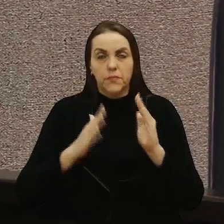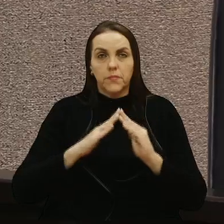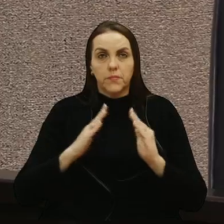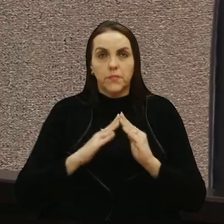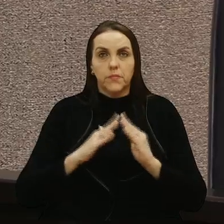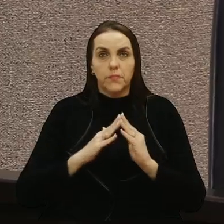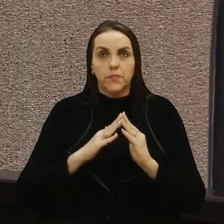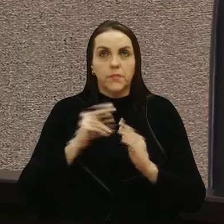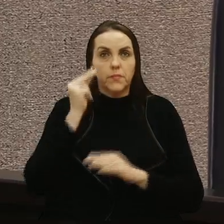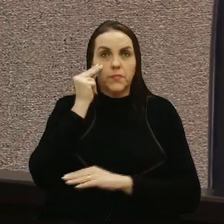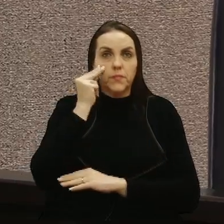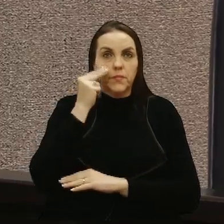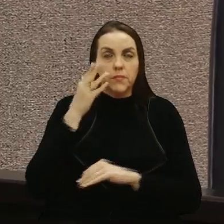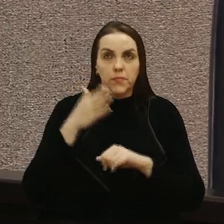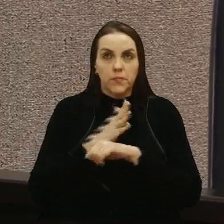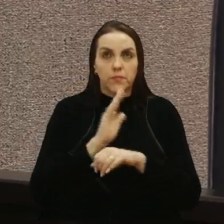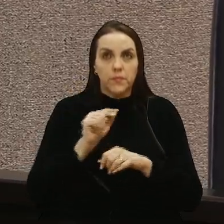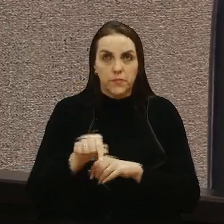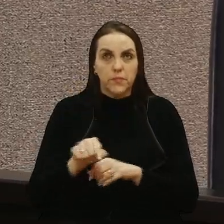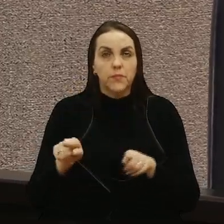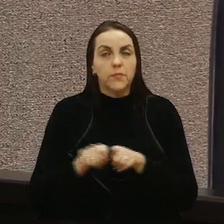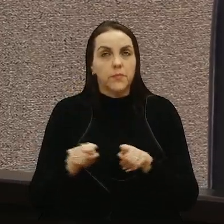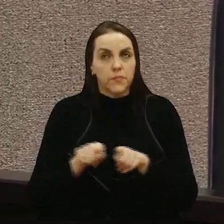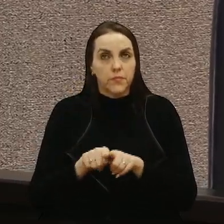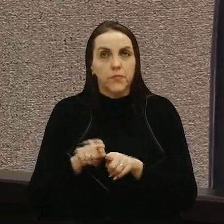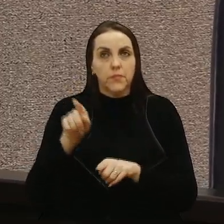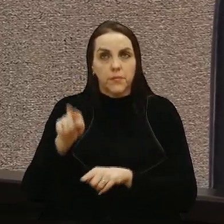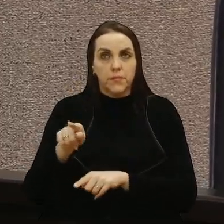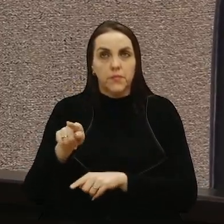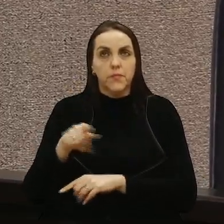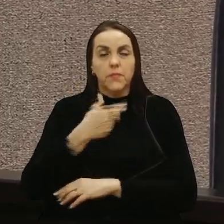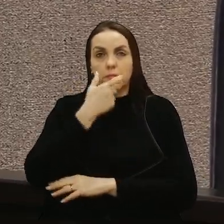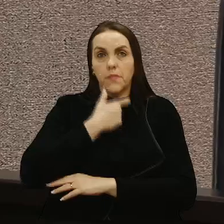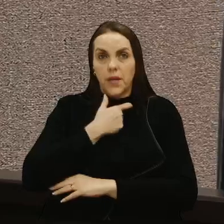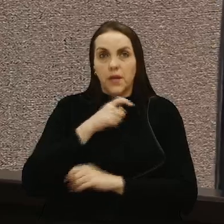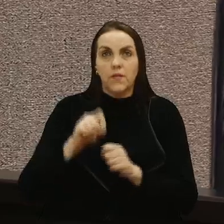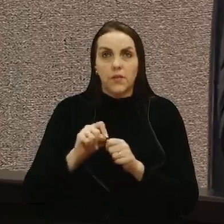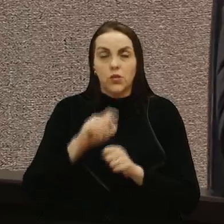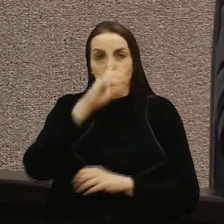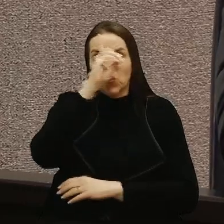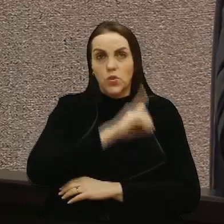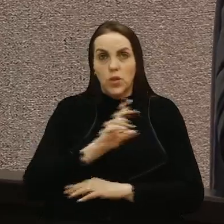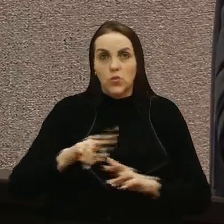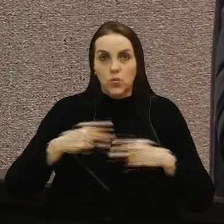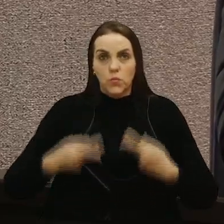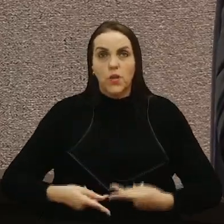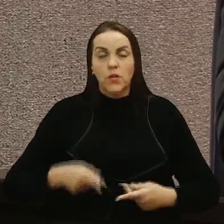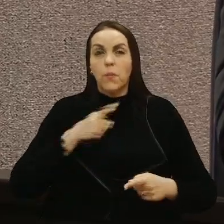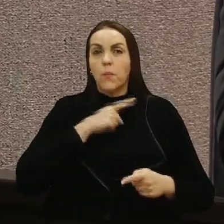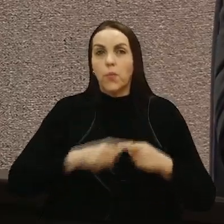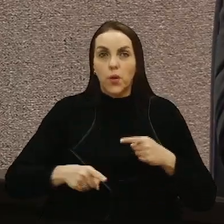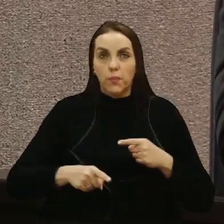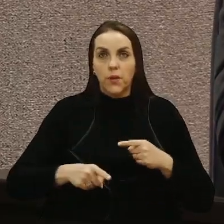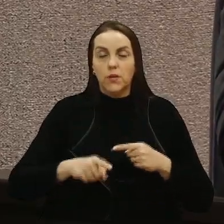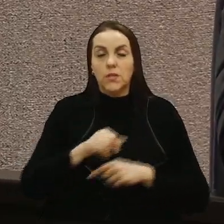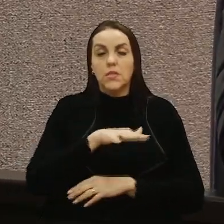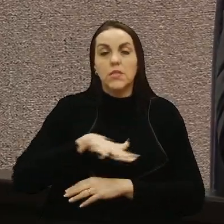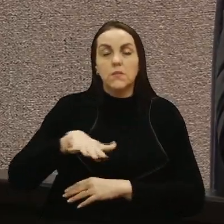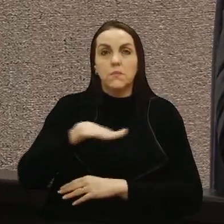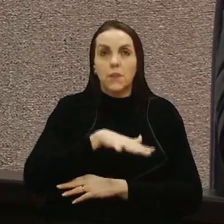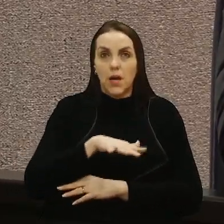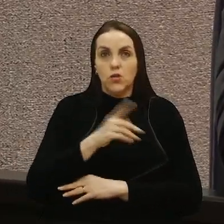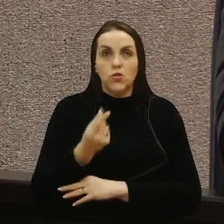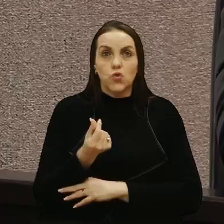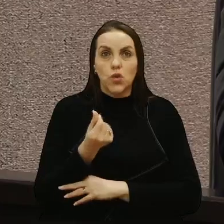por constitucionalidade, agora só falta o vereador Cristiano Becker dar o parecer lá na Comissão de Direitos Humanos, vai vir para nós votarmos, que é para proibir espaço e dinheiro público para